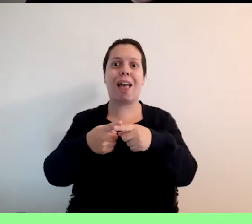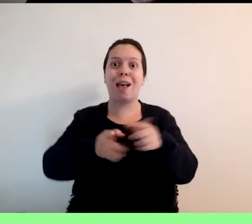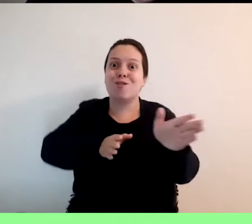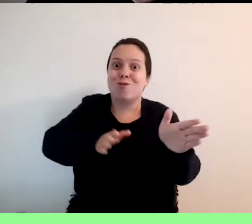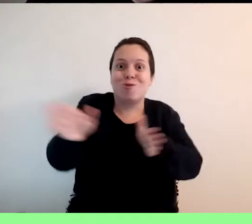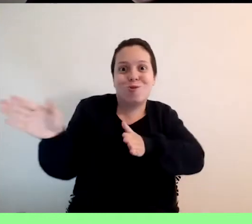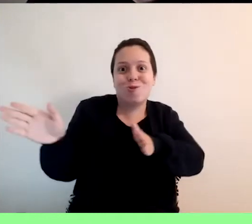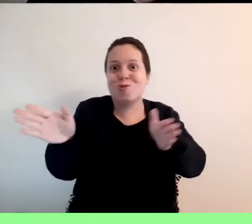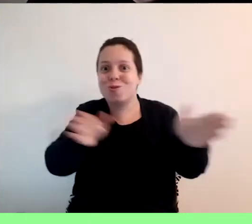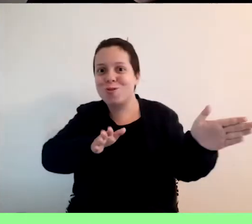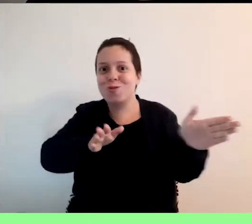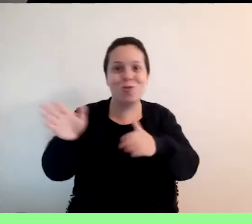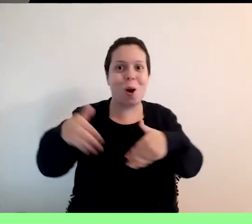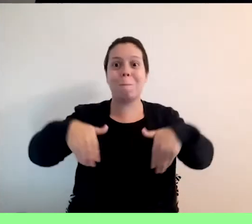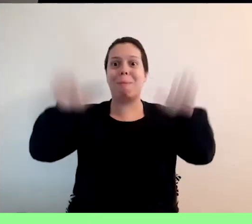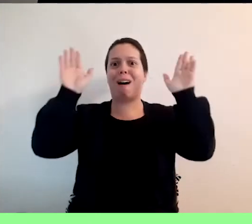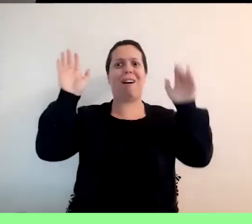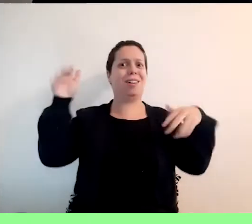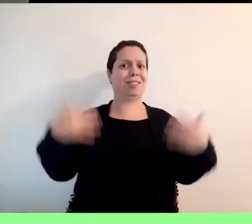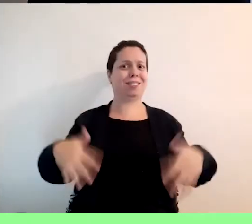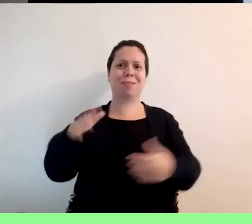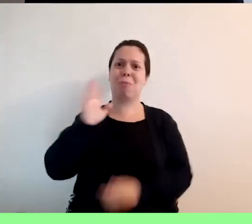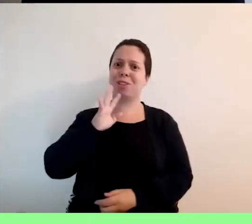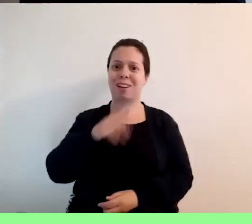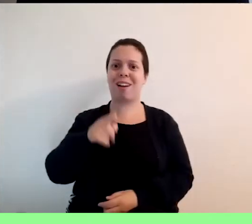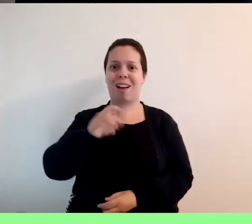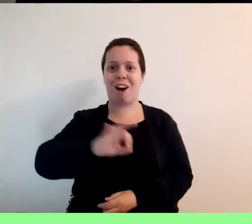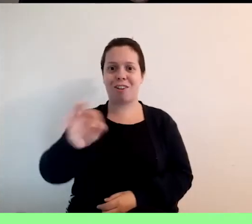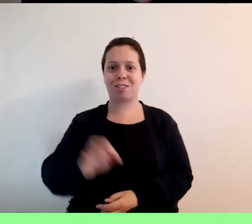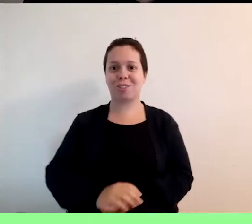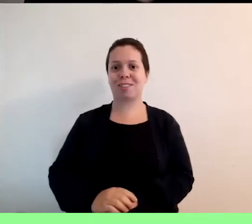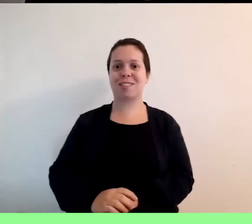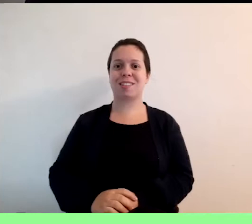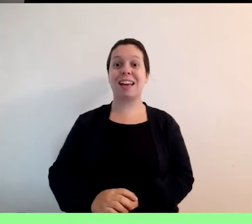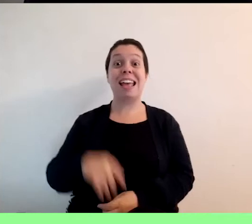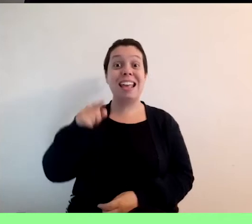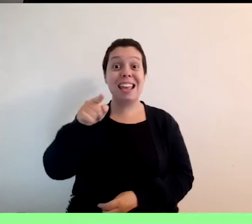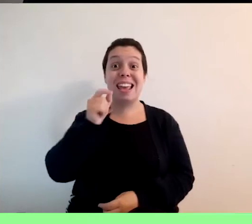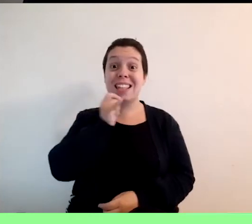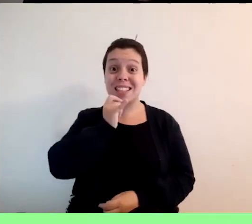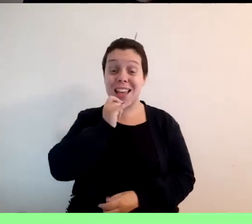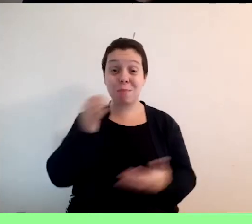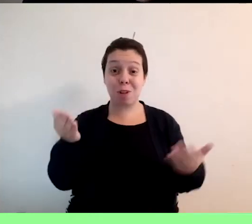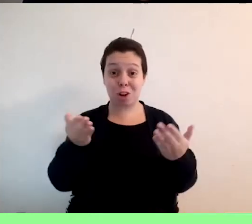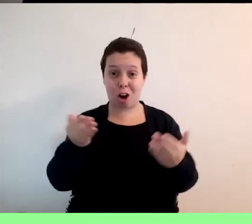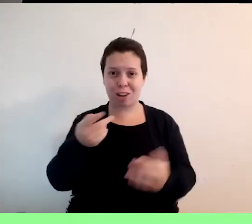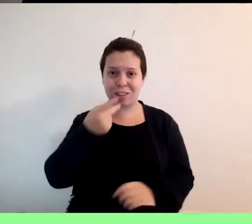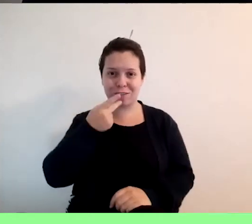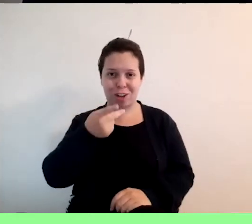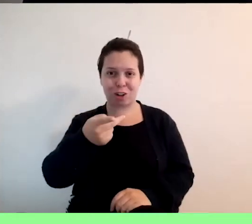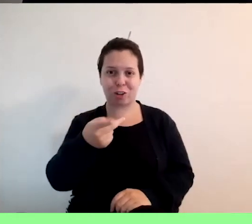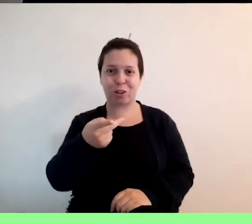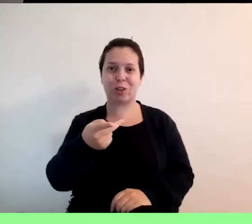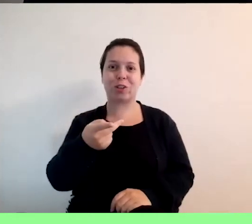Isso é muito legal. isso é ótimo. E esse exemplo que você deu, usando essa plataforma, né,